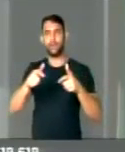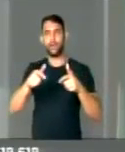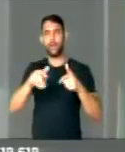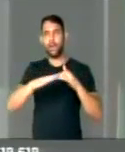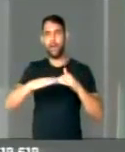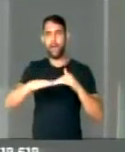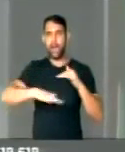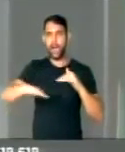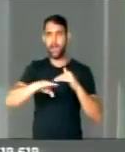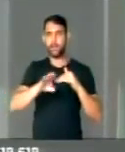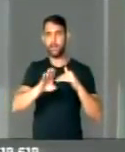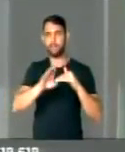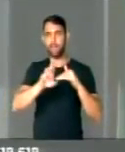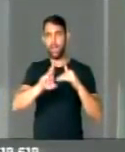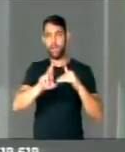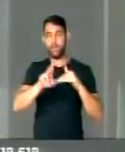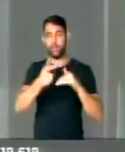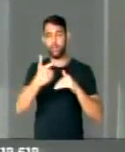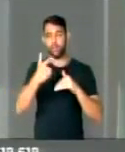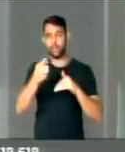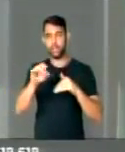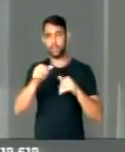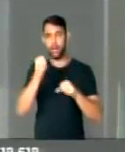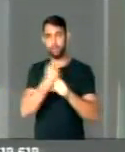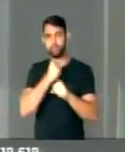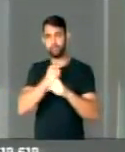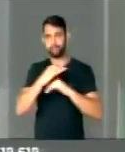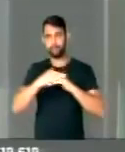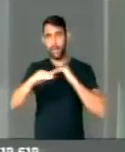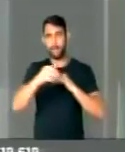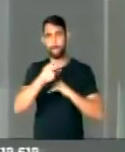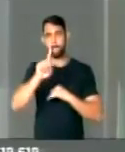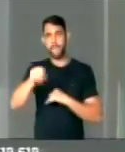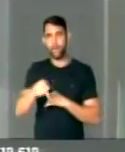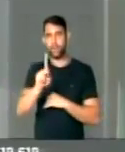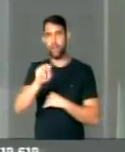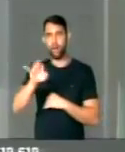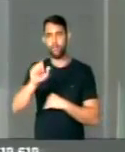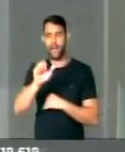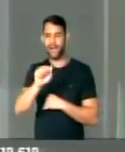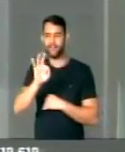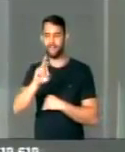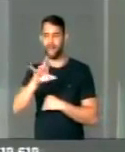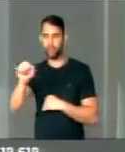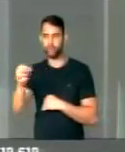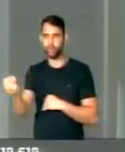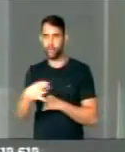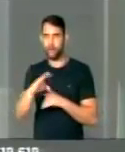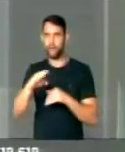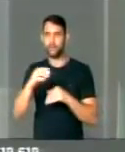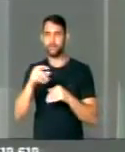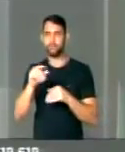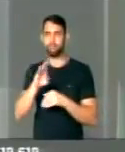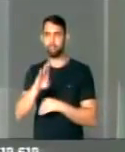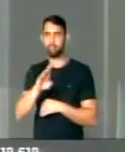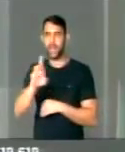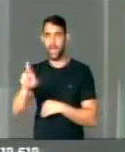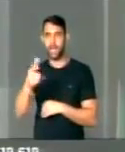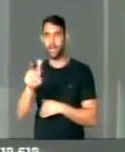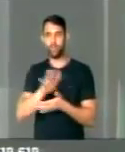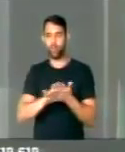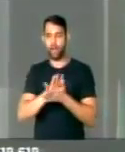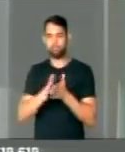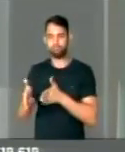viária. Em 2 anos, o governador Flávio Dino já pavimentou mais de 1.000 quilômetros de asfalto, de novas estradas, de estradas que não